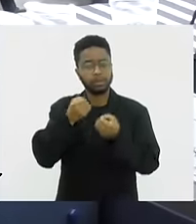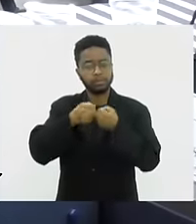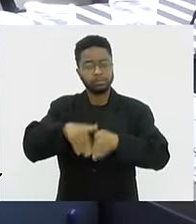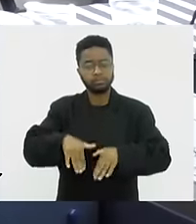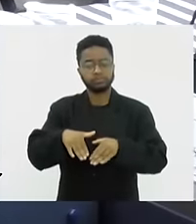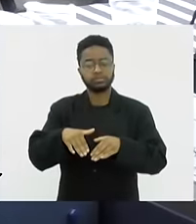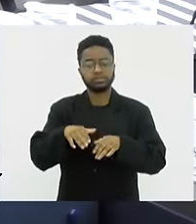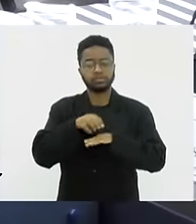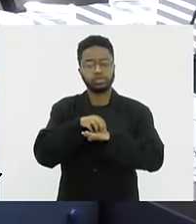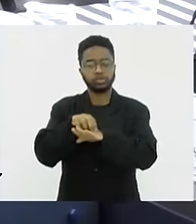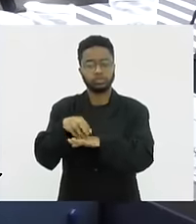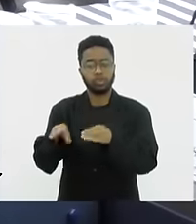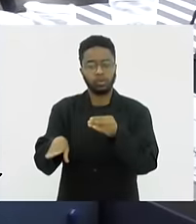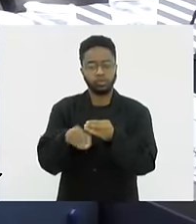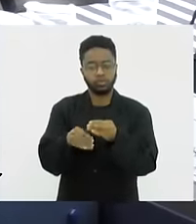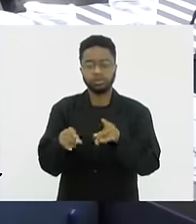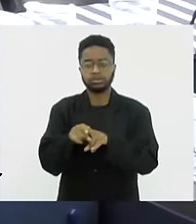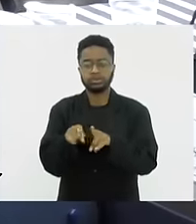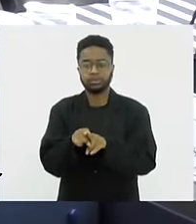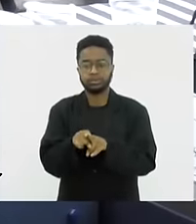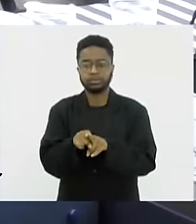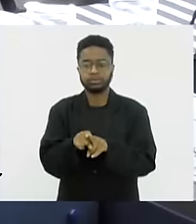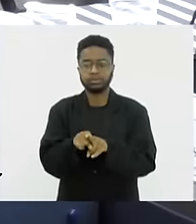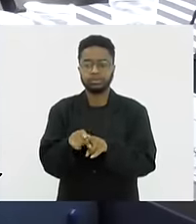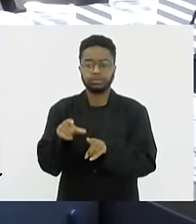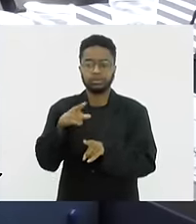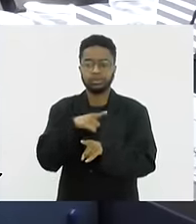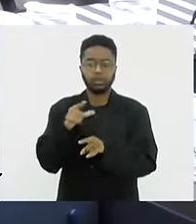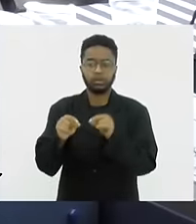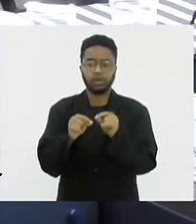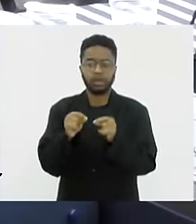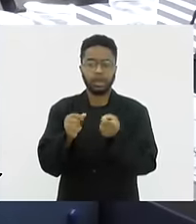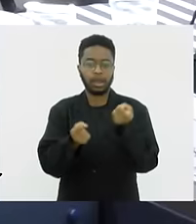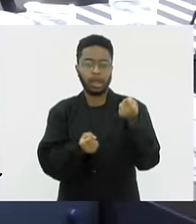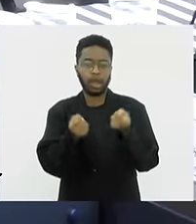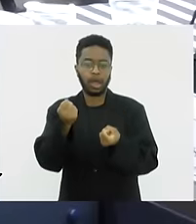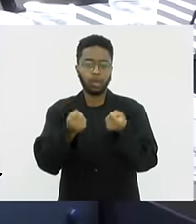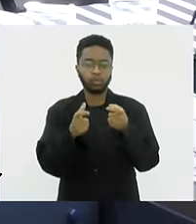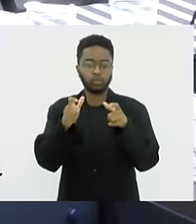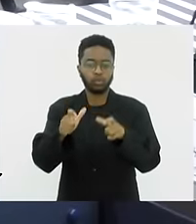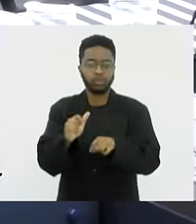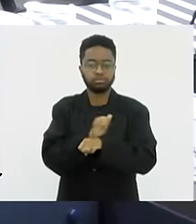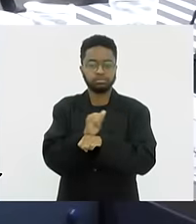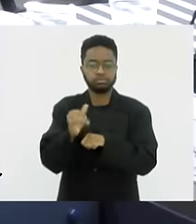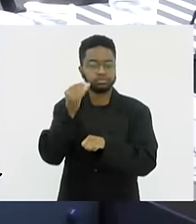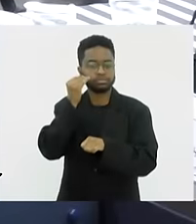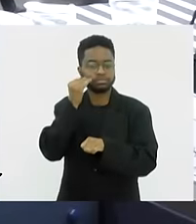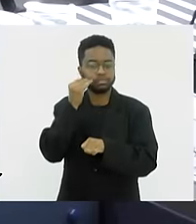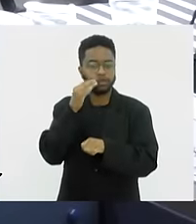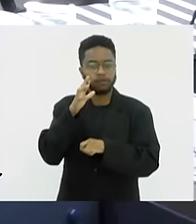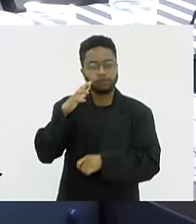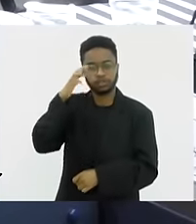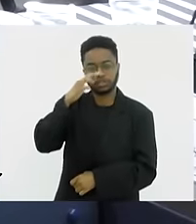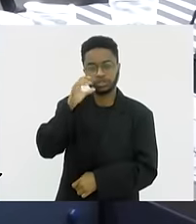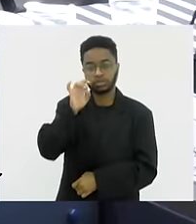complementar. A todo momento são baseadas viaturas em locais estratégicos só para fiscalizar o transporte complementar.